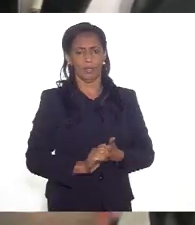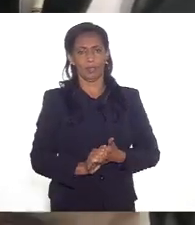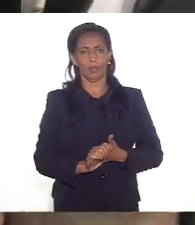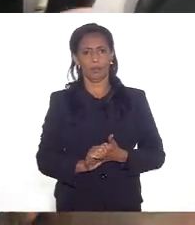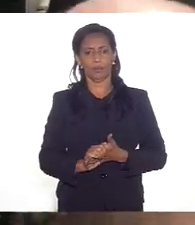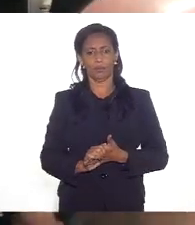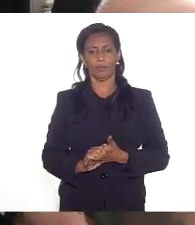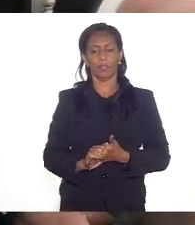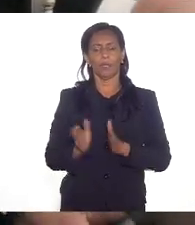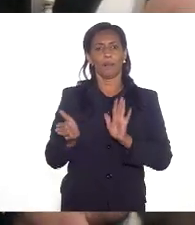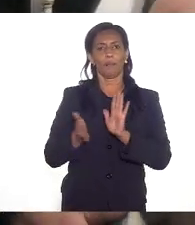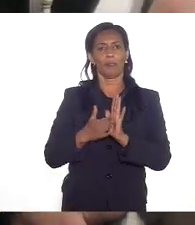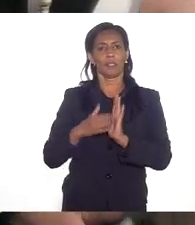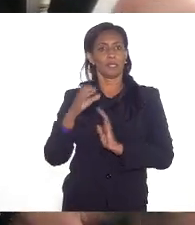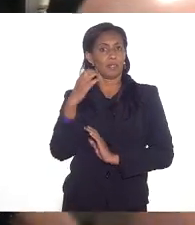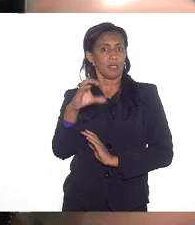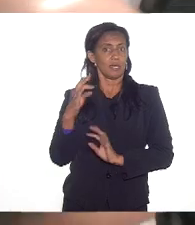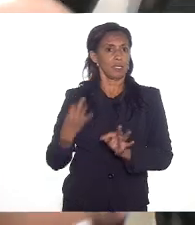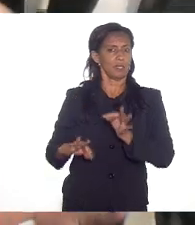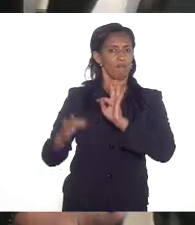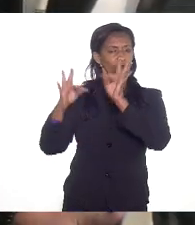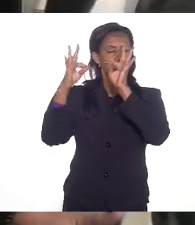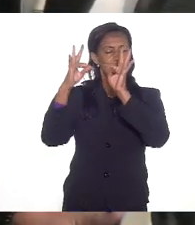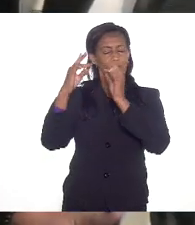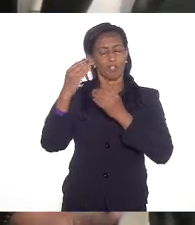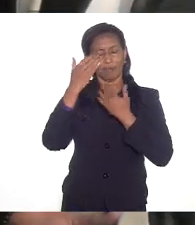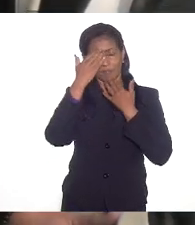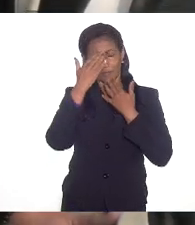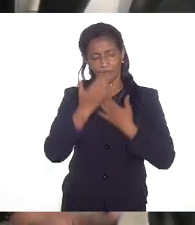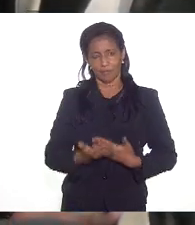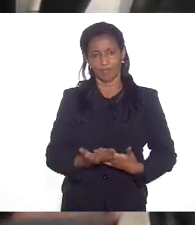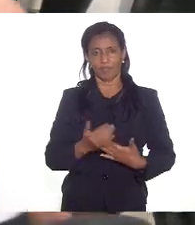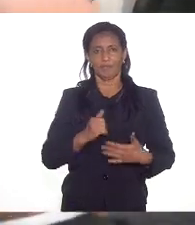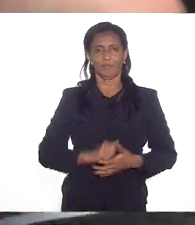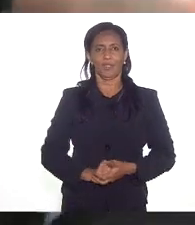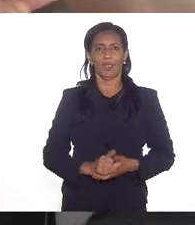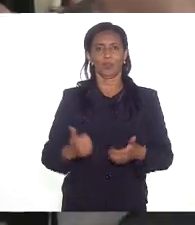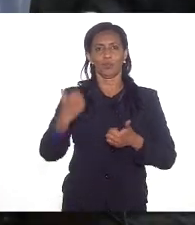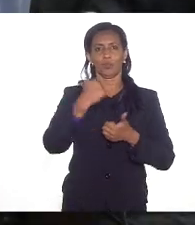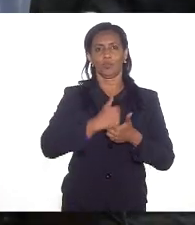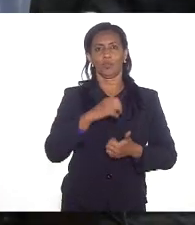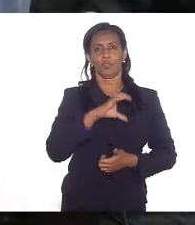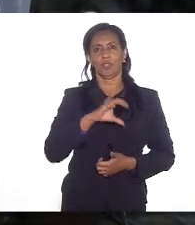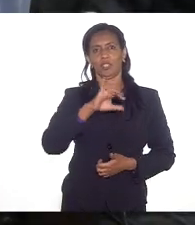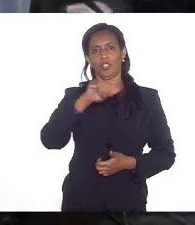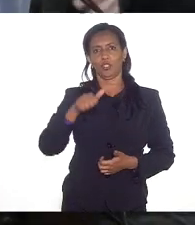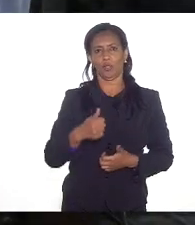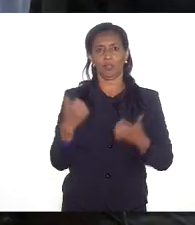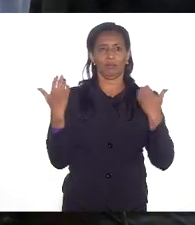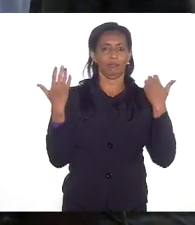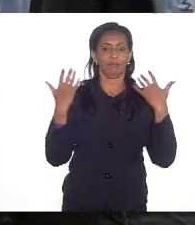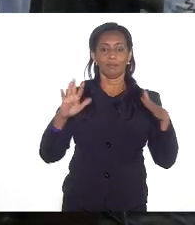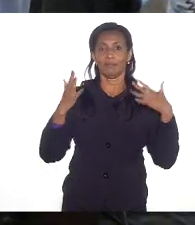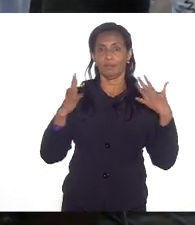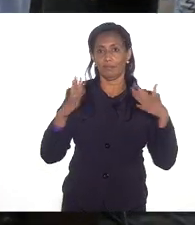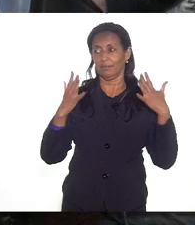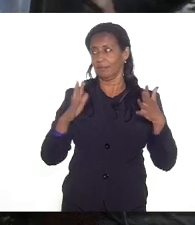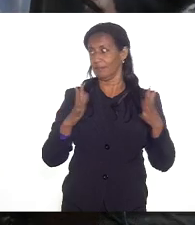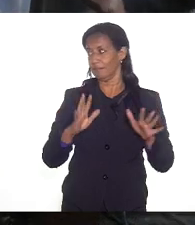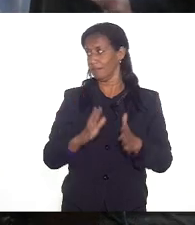e tecnologia favorável com gratidão ao substitutivo da festa j1 e Parabéns